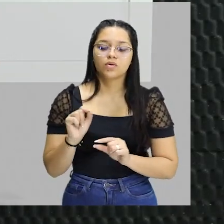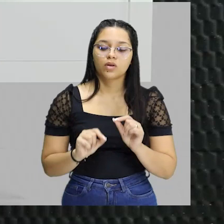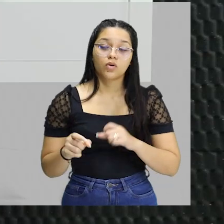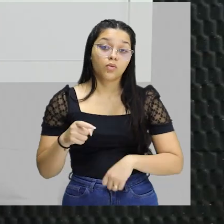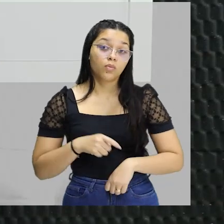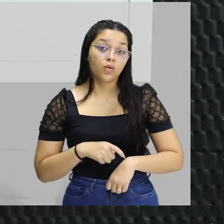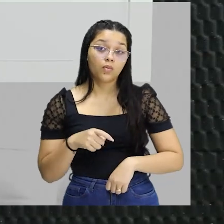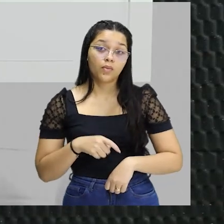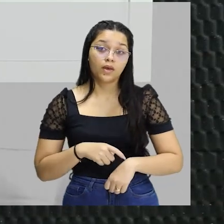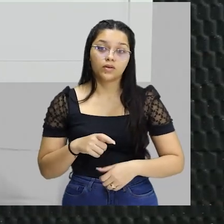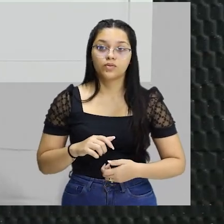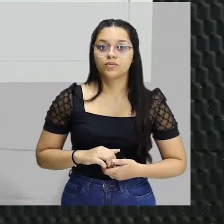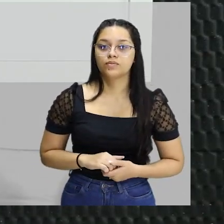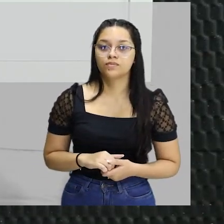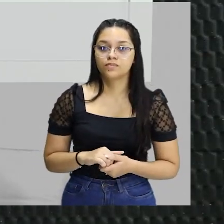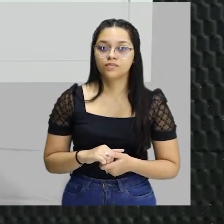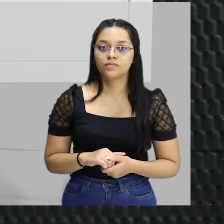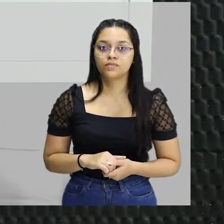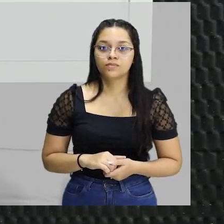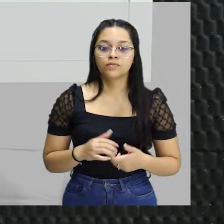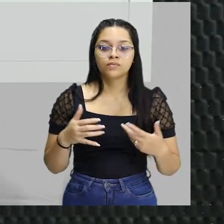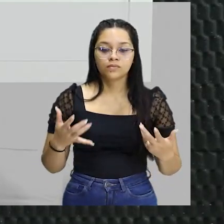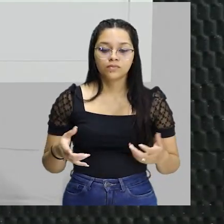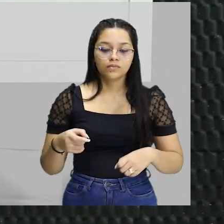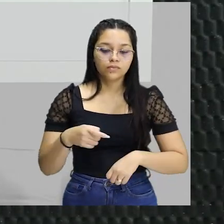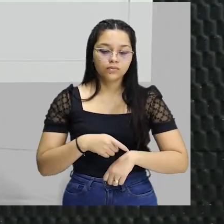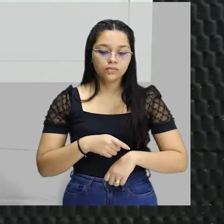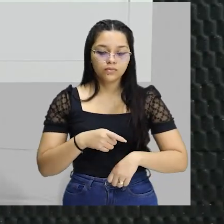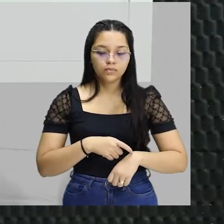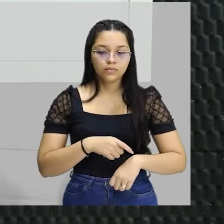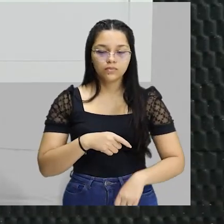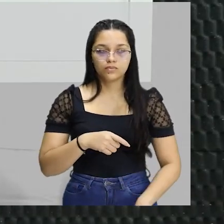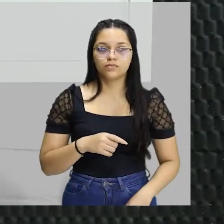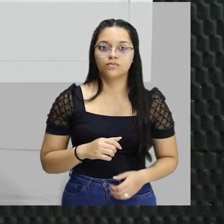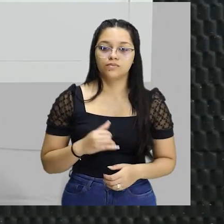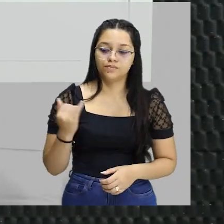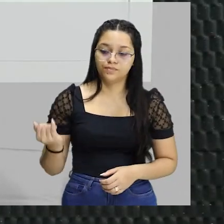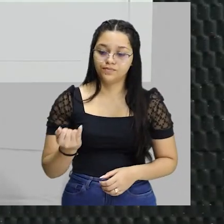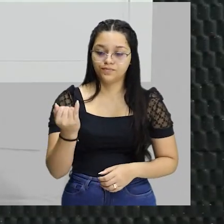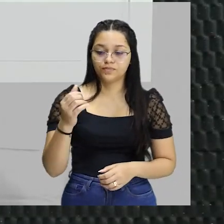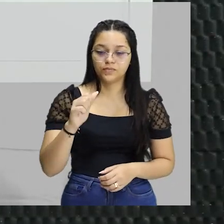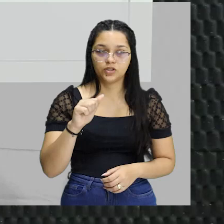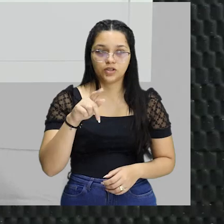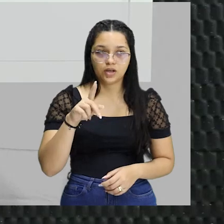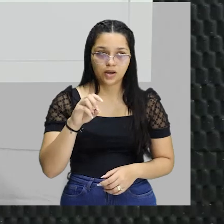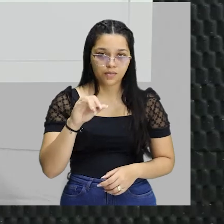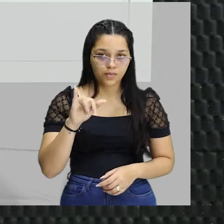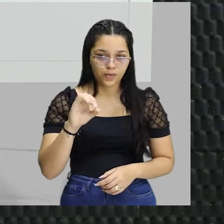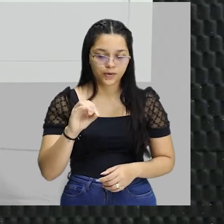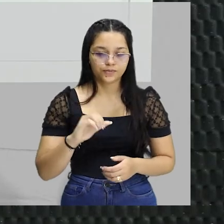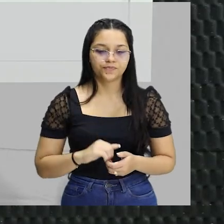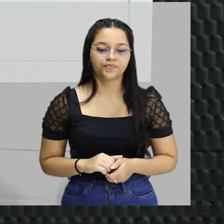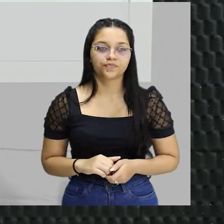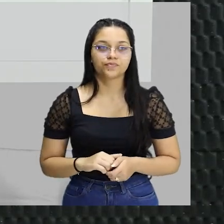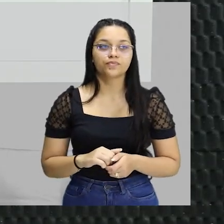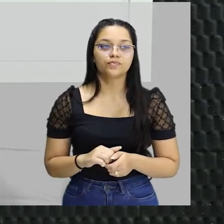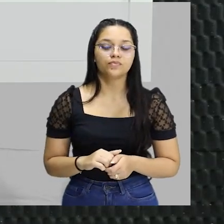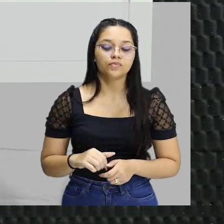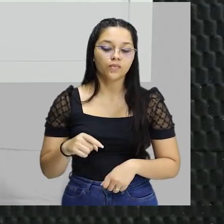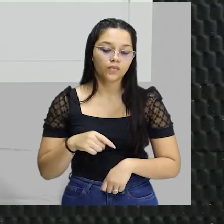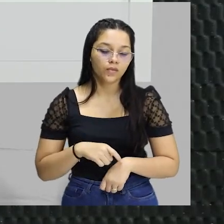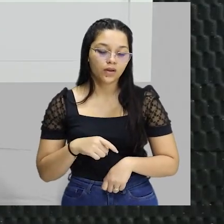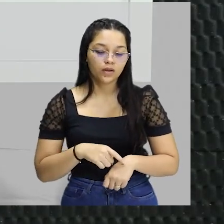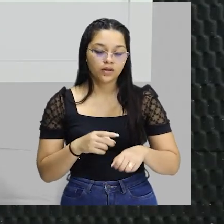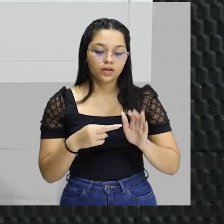momento, tá ok? Então, este é o nosso ponto inicial, né, o nosso ponto de apoio. O momento, gente, que